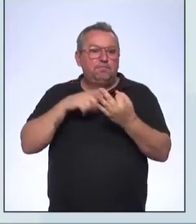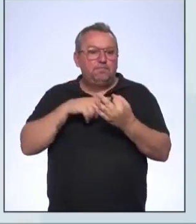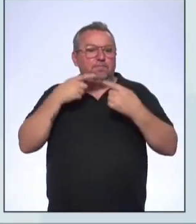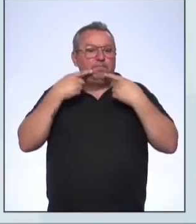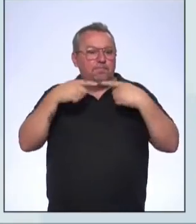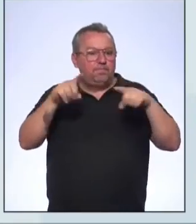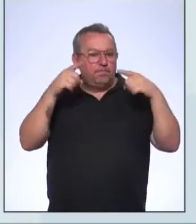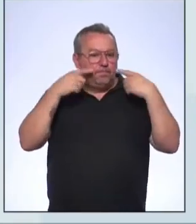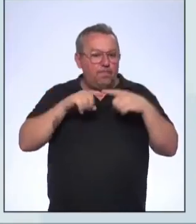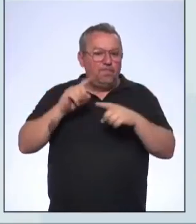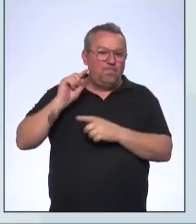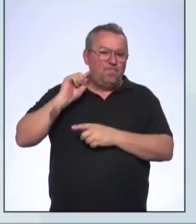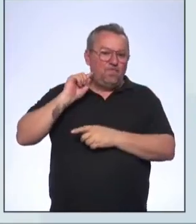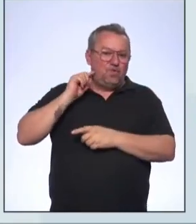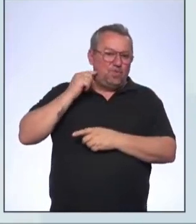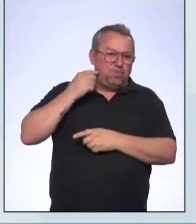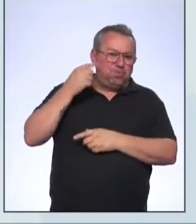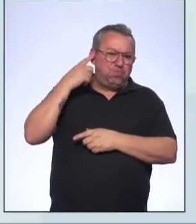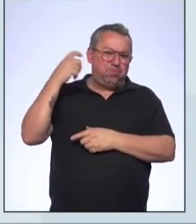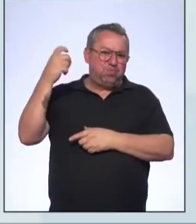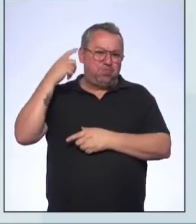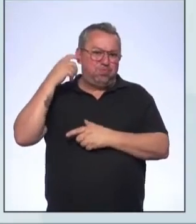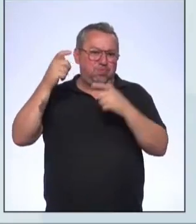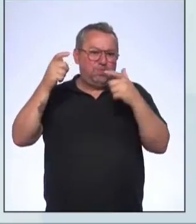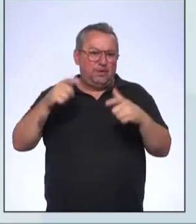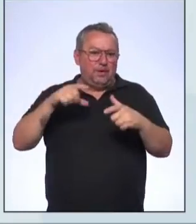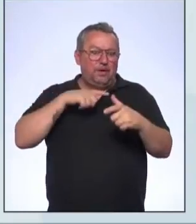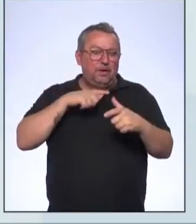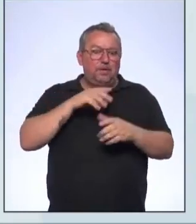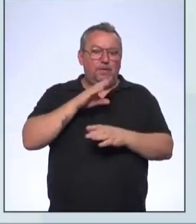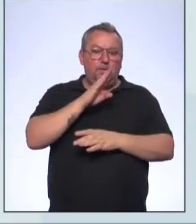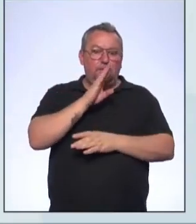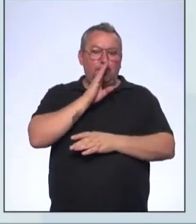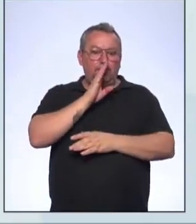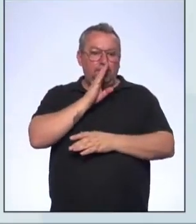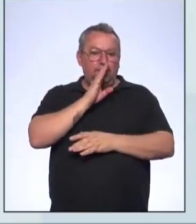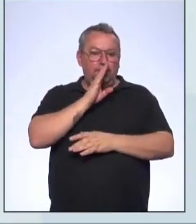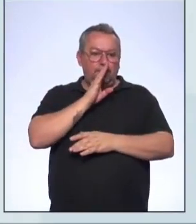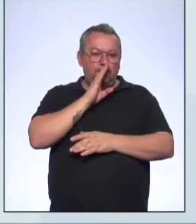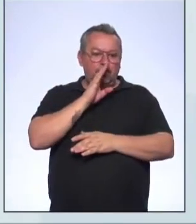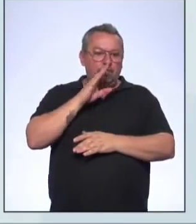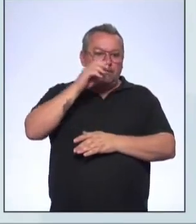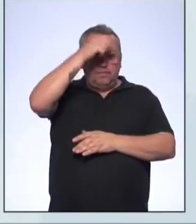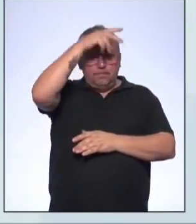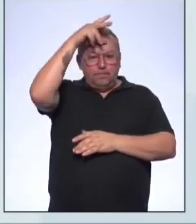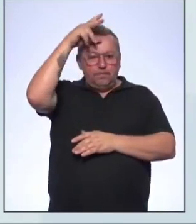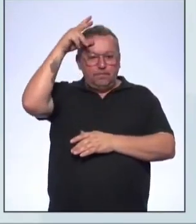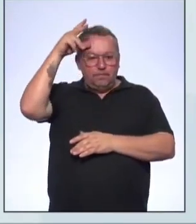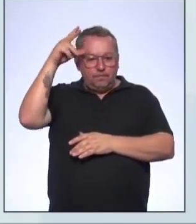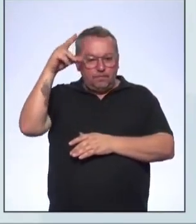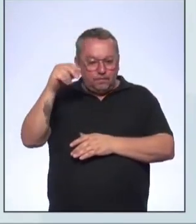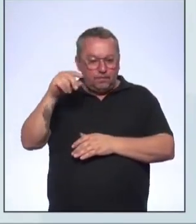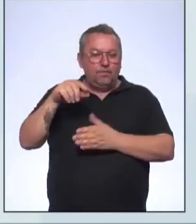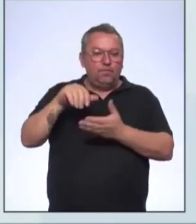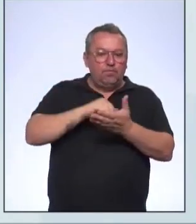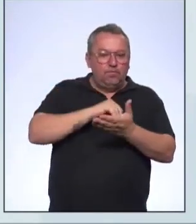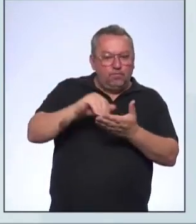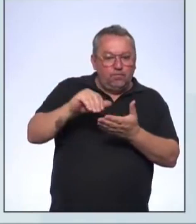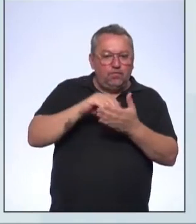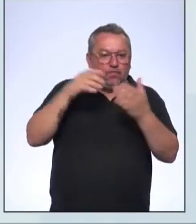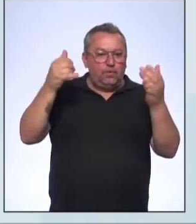estão reclamando da poluição sonora numa área em que deveria prevalecer o silêncio. A Prefeitura, por meio de sua